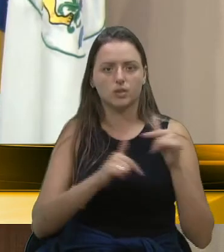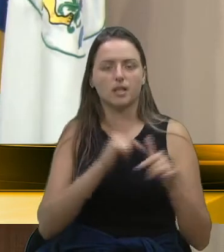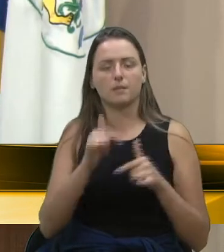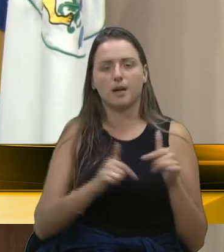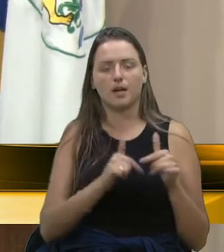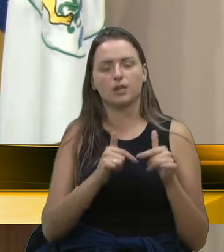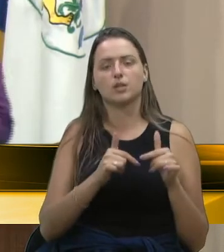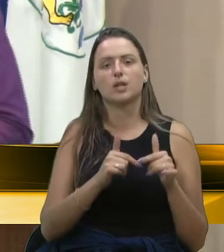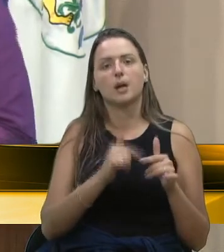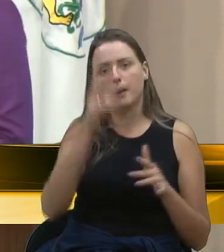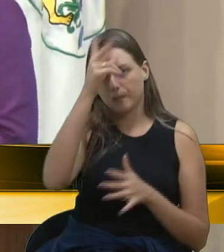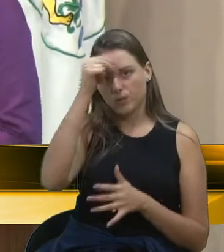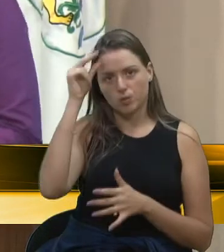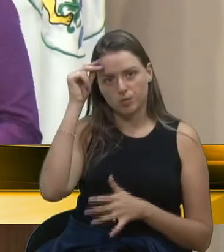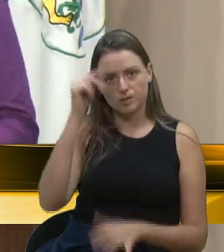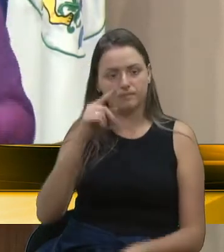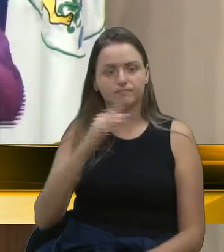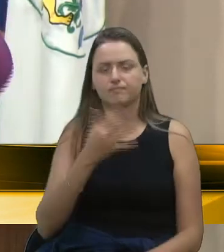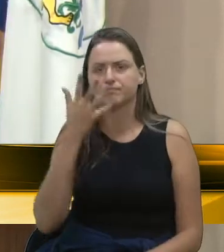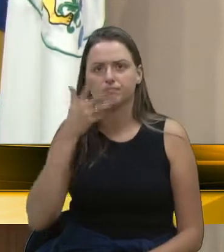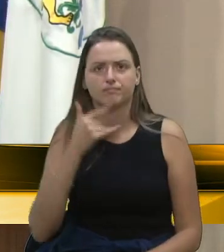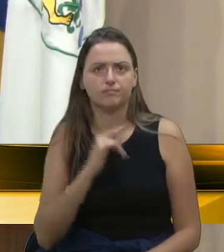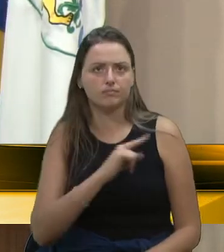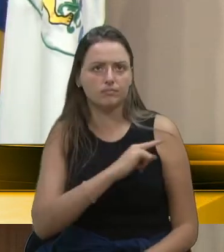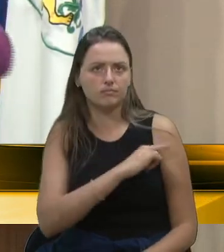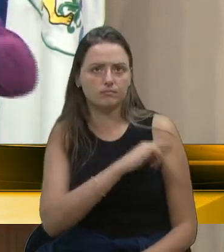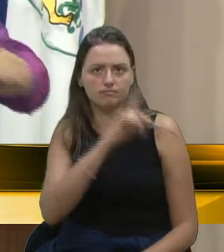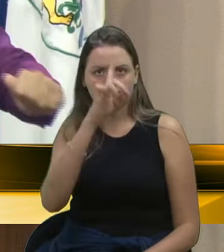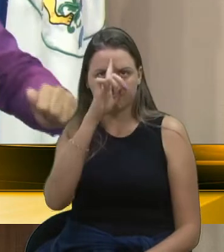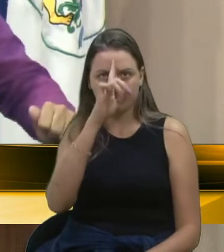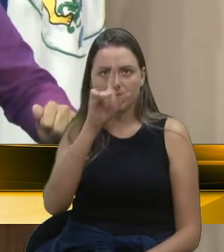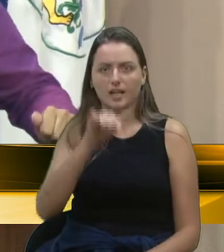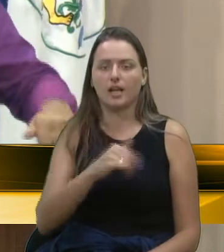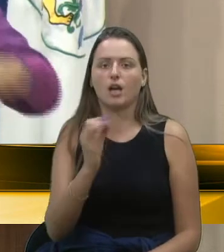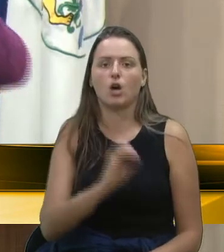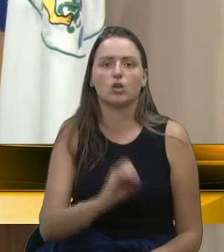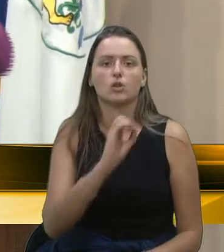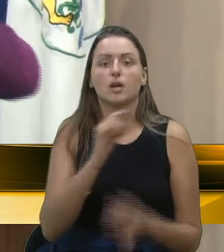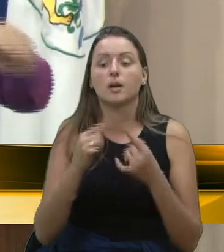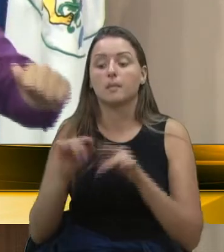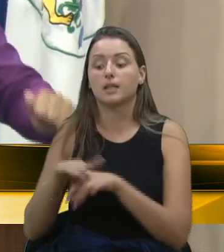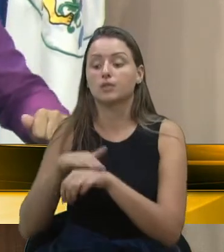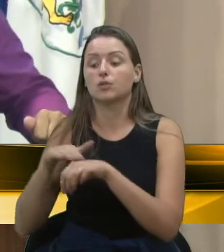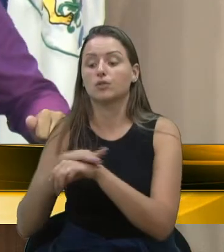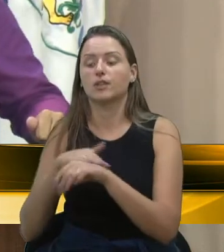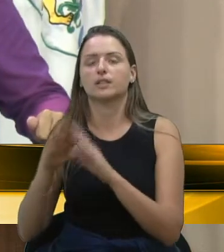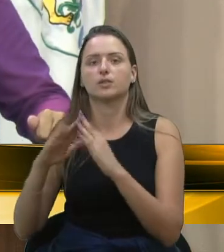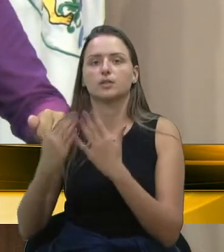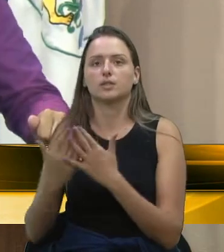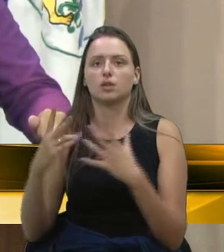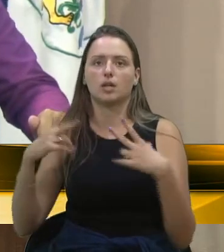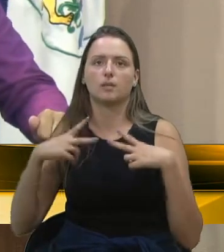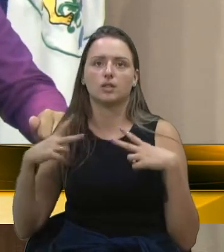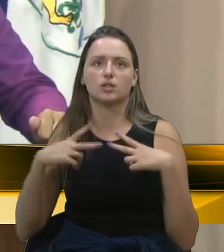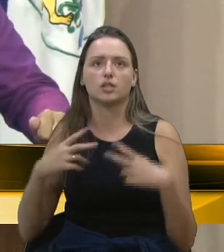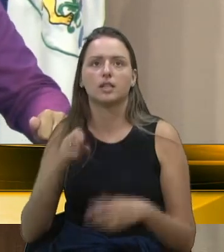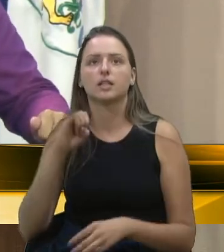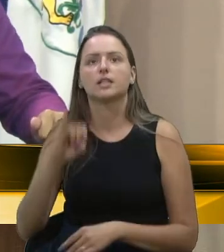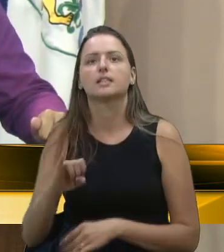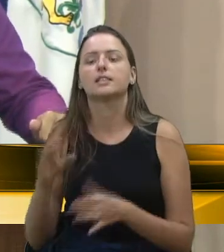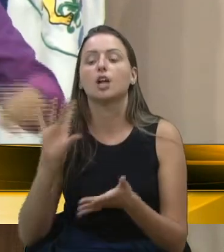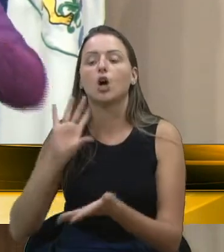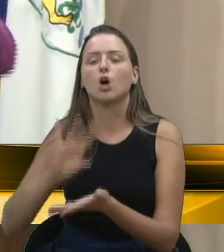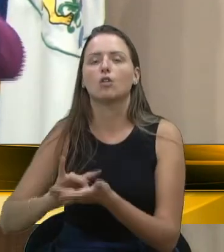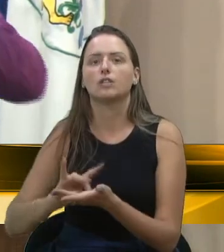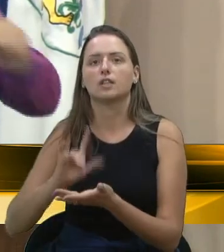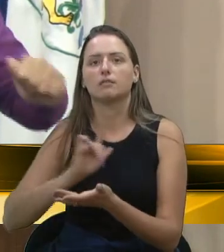educação infantil e no ensino fundamental é ótimo. Mas conversem com os colegas da rede privada sobre as condições, se efetivamente se dá